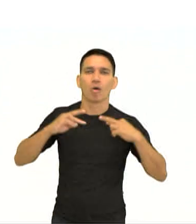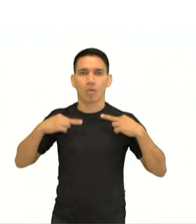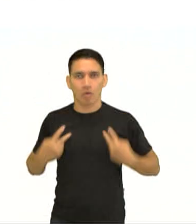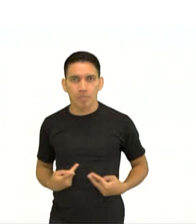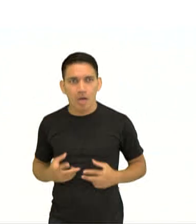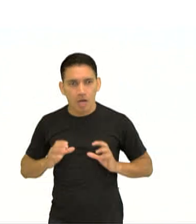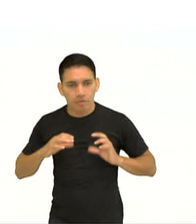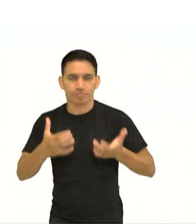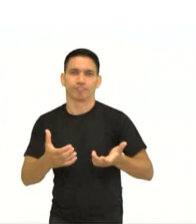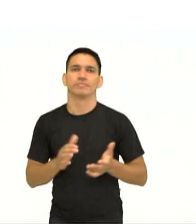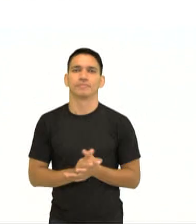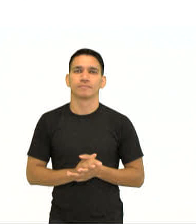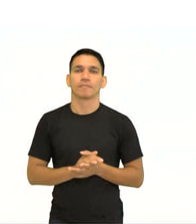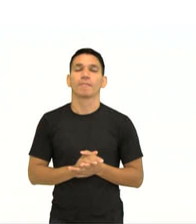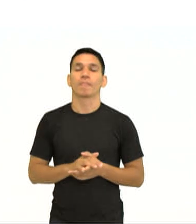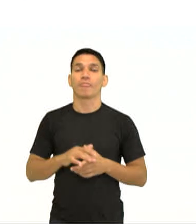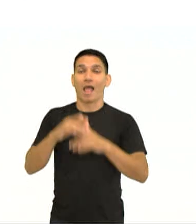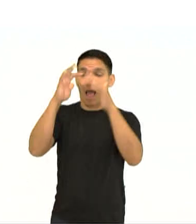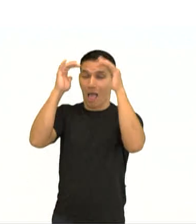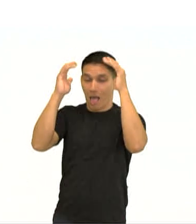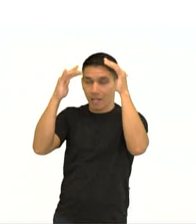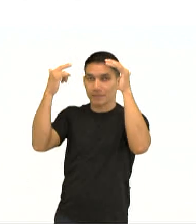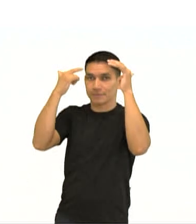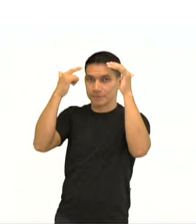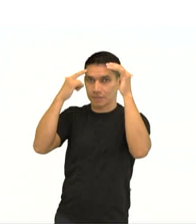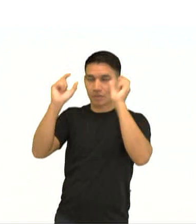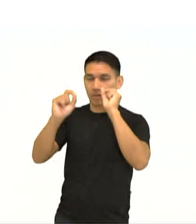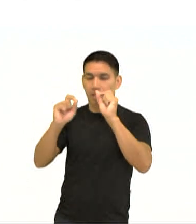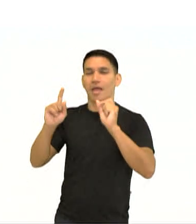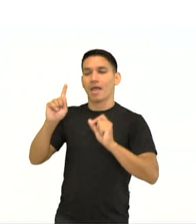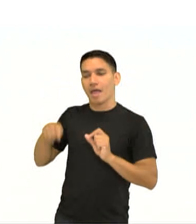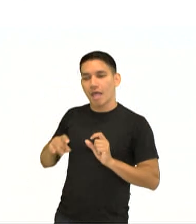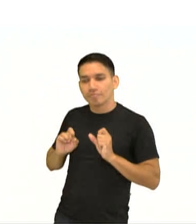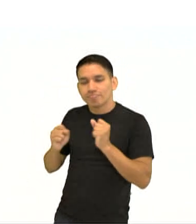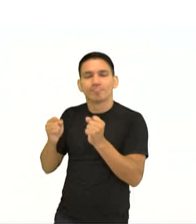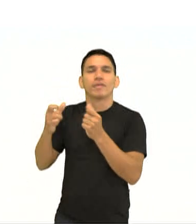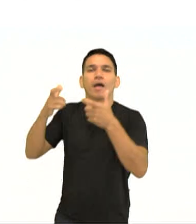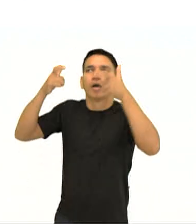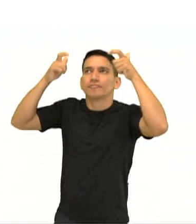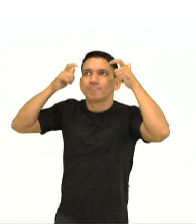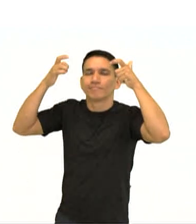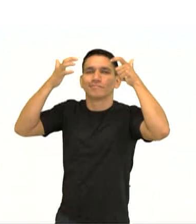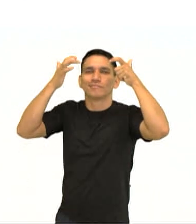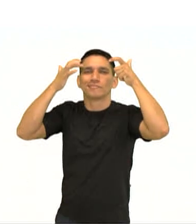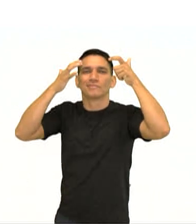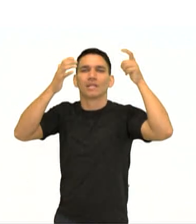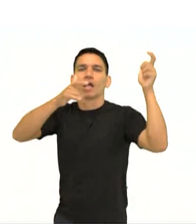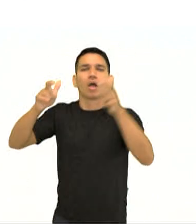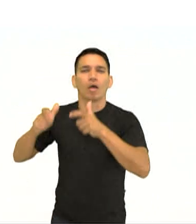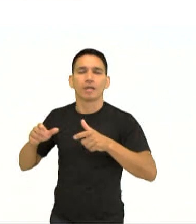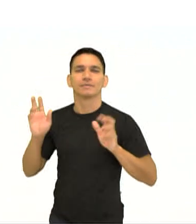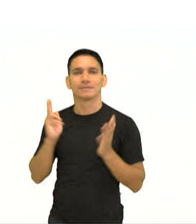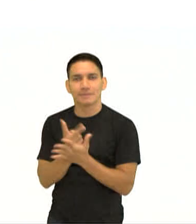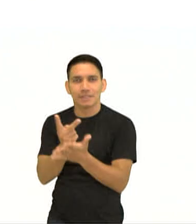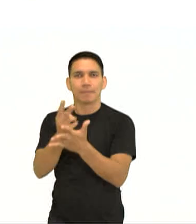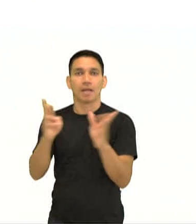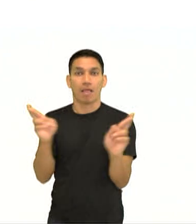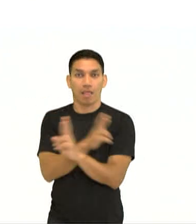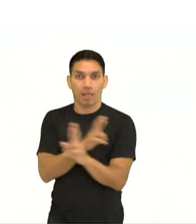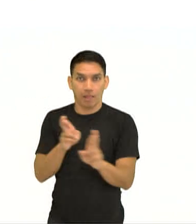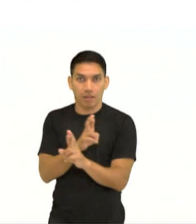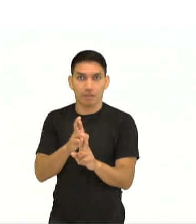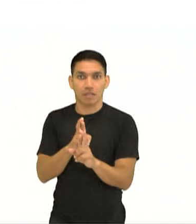coragem. E a alma racional está localizada na cabeça. A alma racional está relacionada sempre à questão